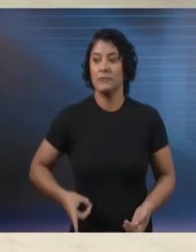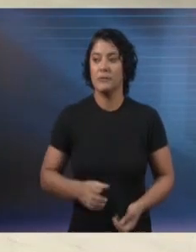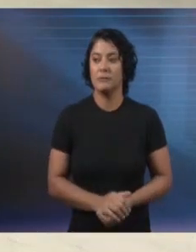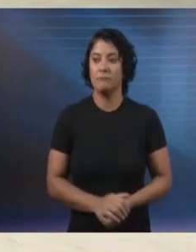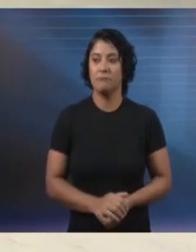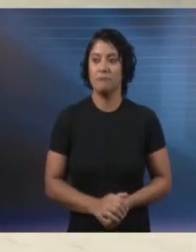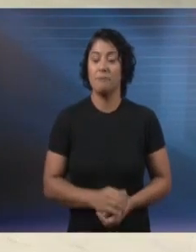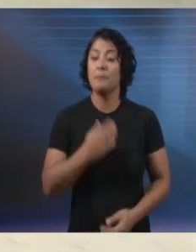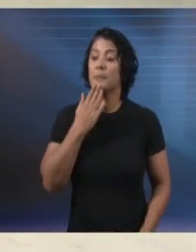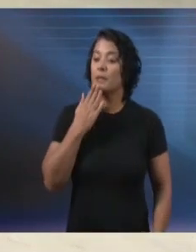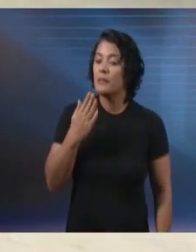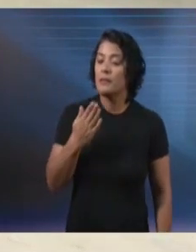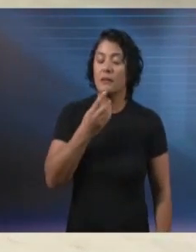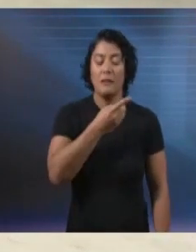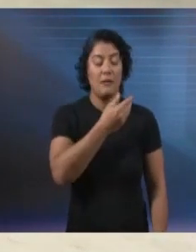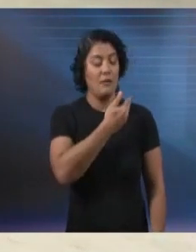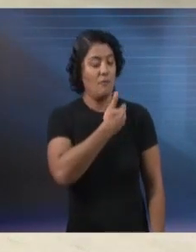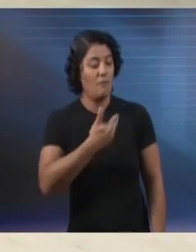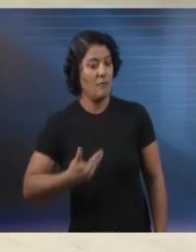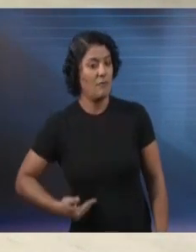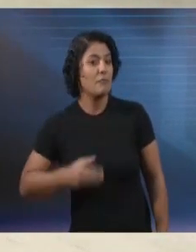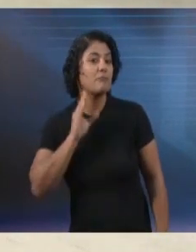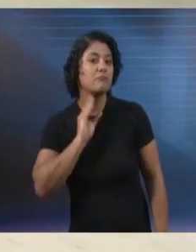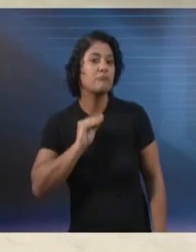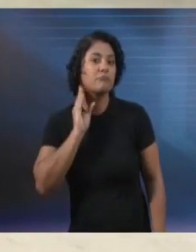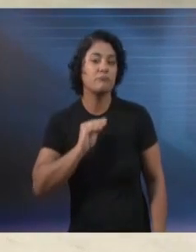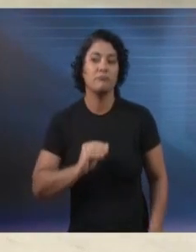requerendo a governadora Fátima Bezerra